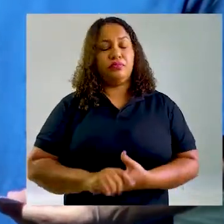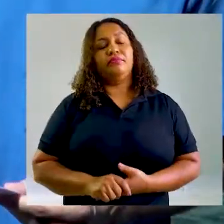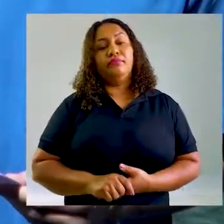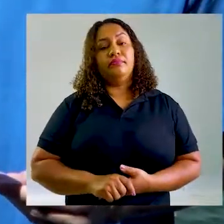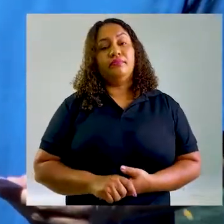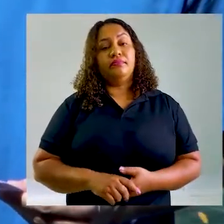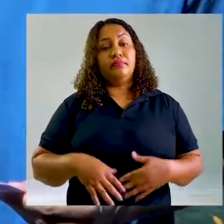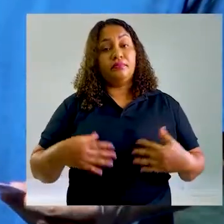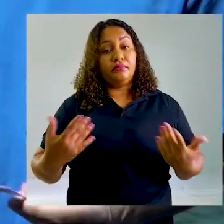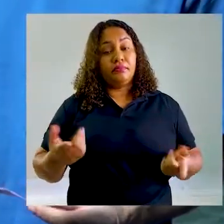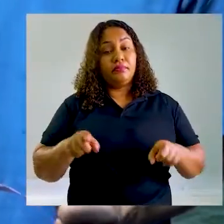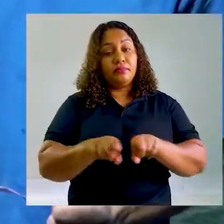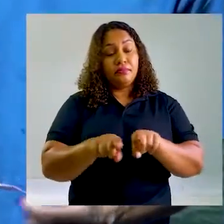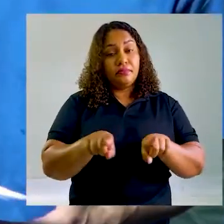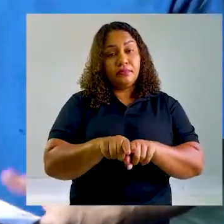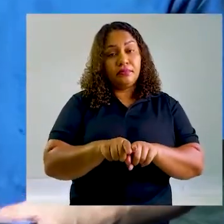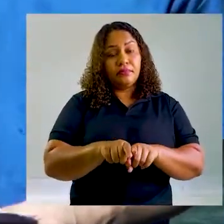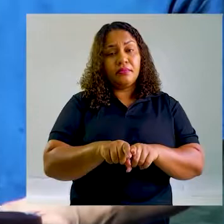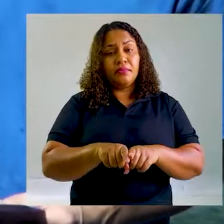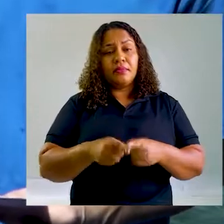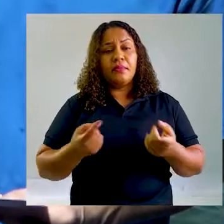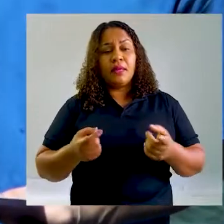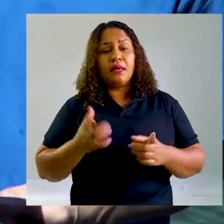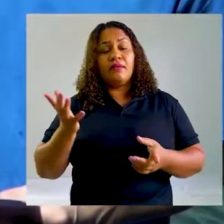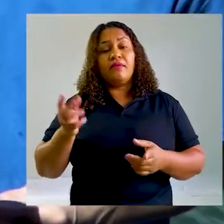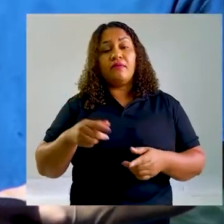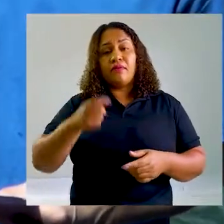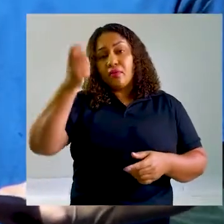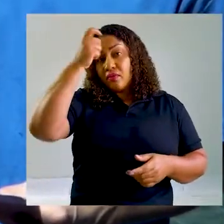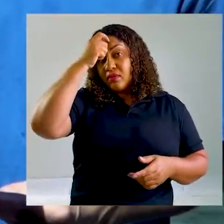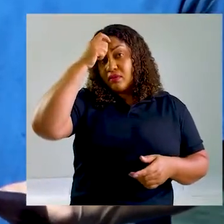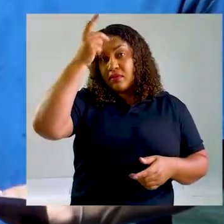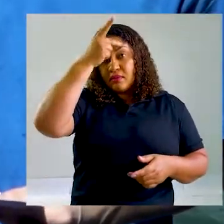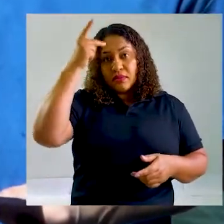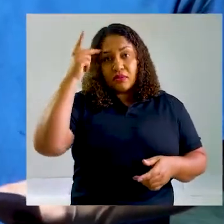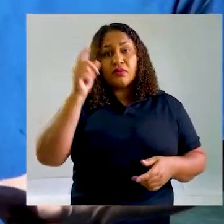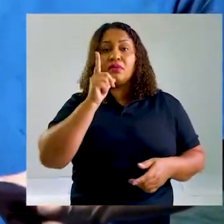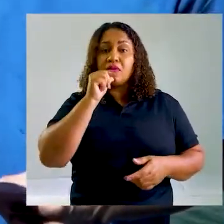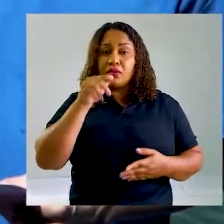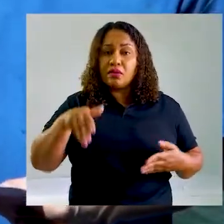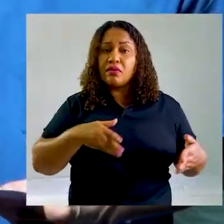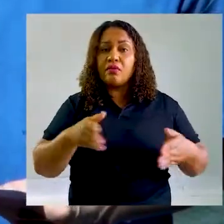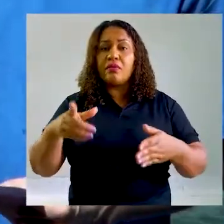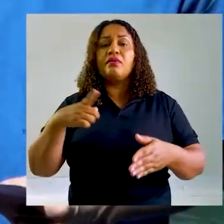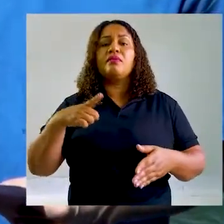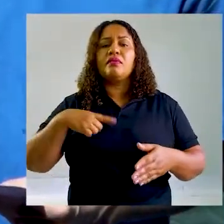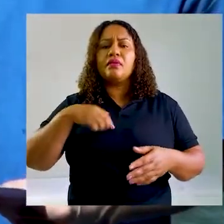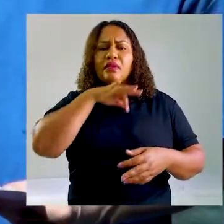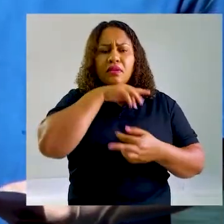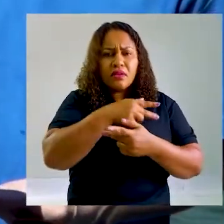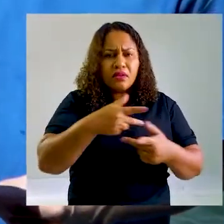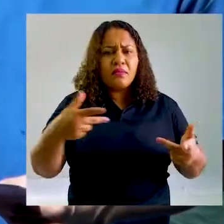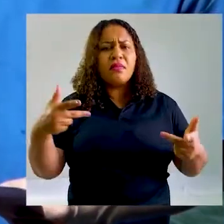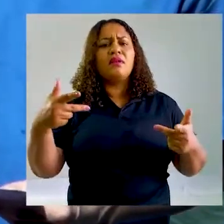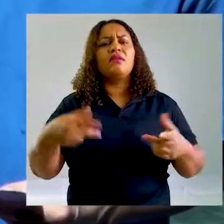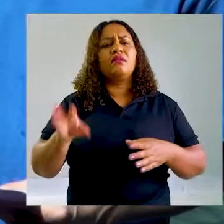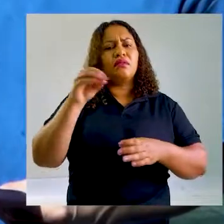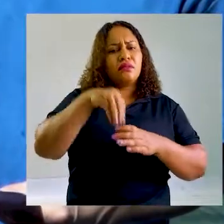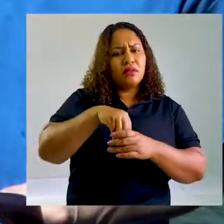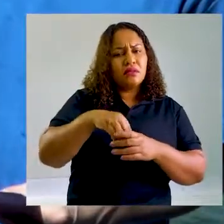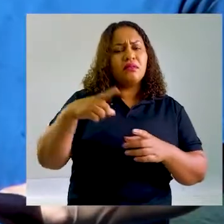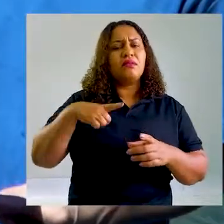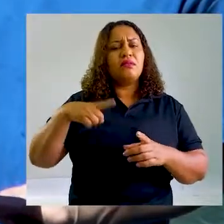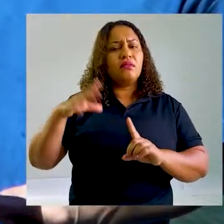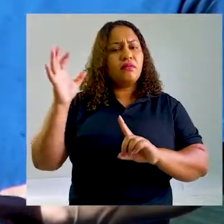tá? O segundo ponto é sensibilizar as pessoas de que o rio tem vida, tá? O rio, ele